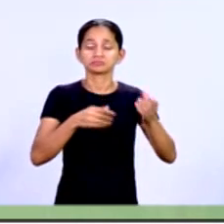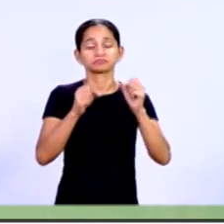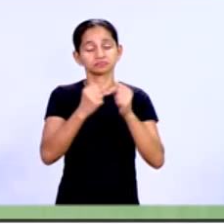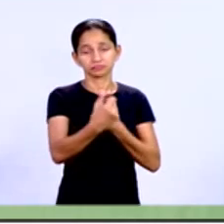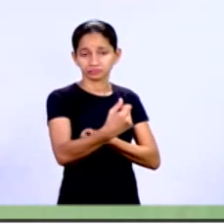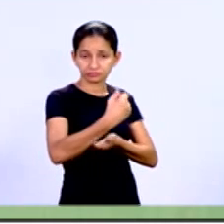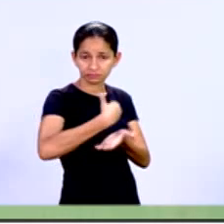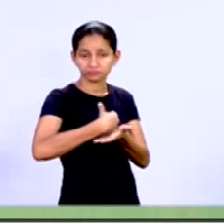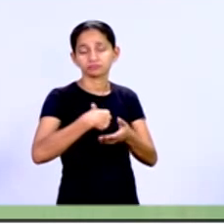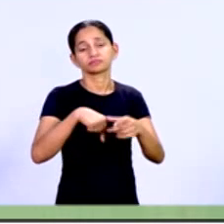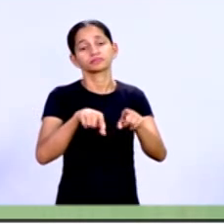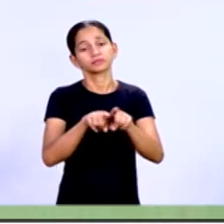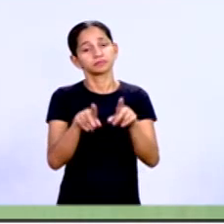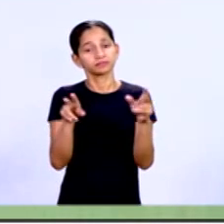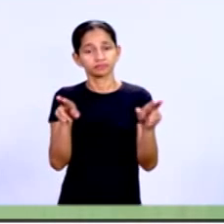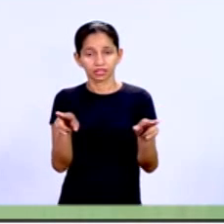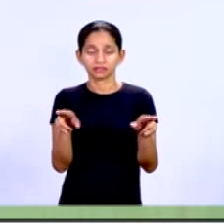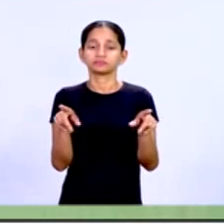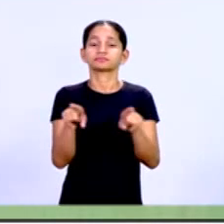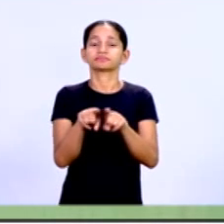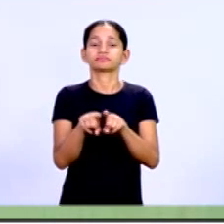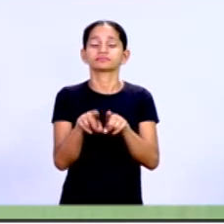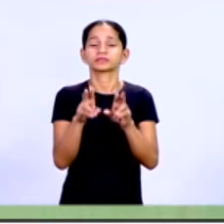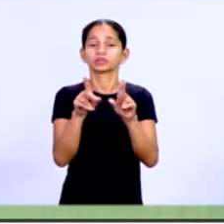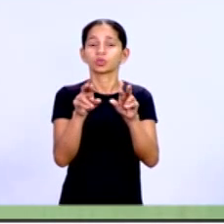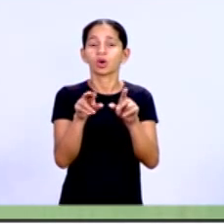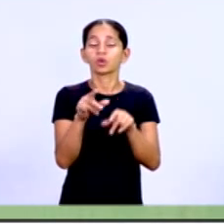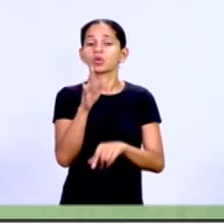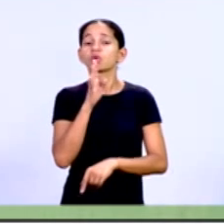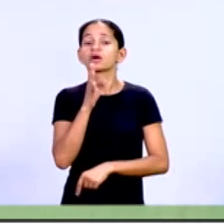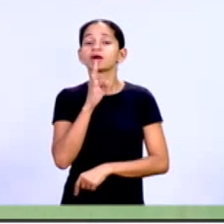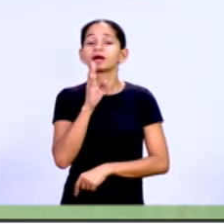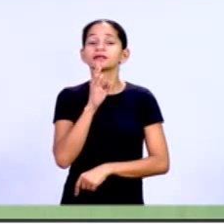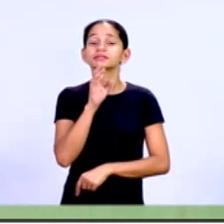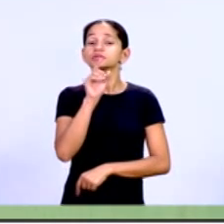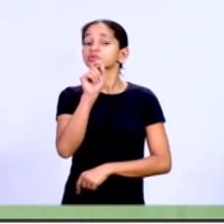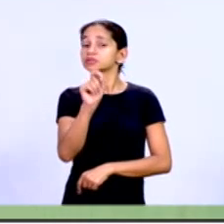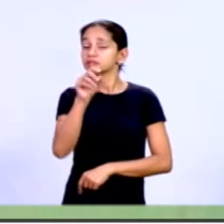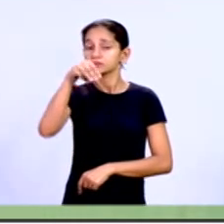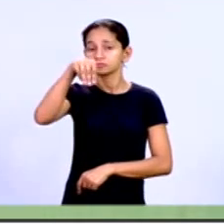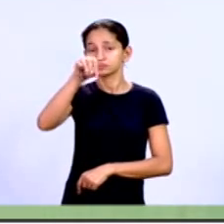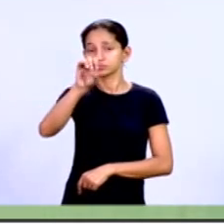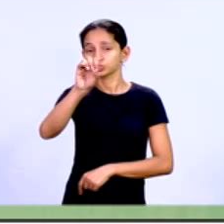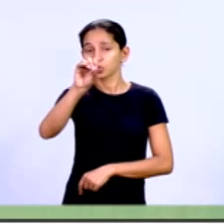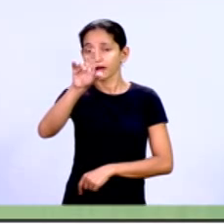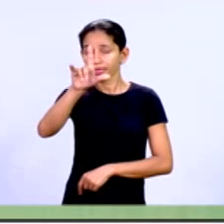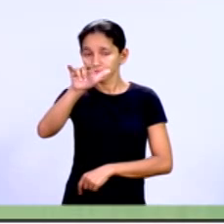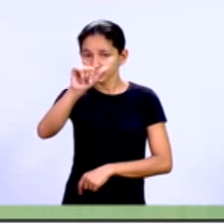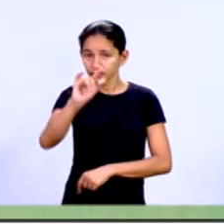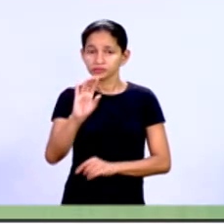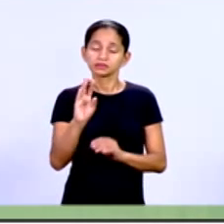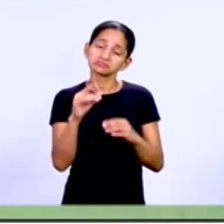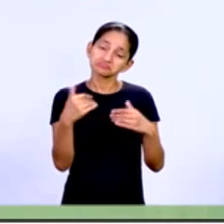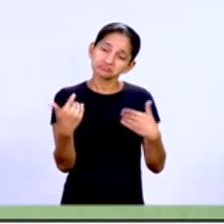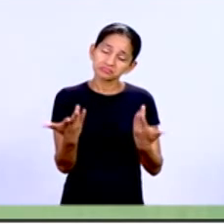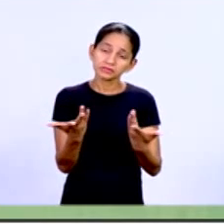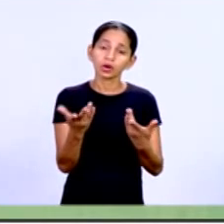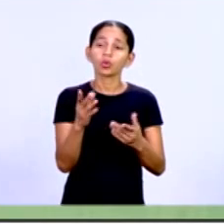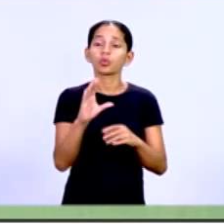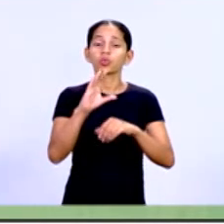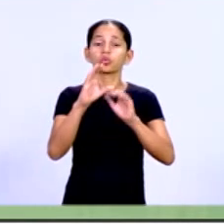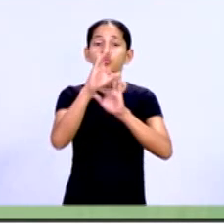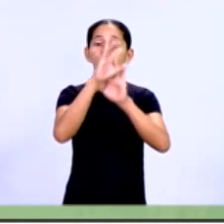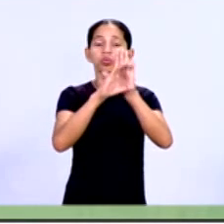de dívidas e convencionalmente conhecido como moeda. Em sua essência, portanto, moeda